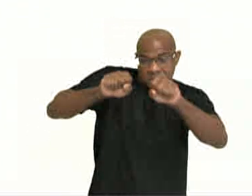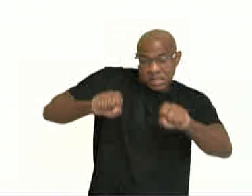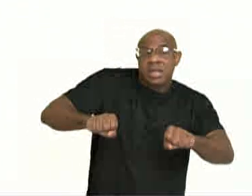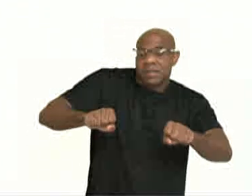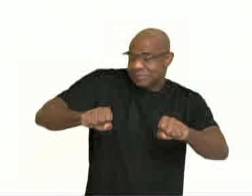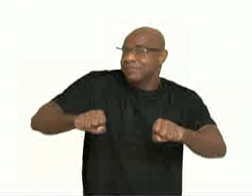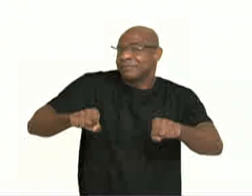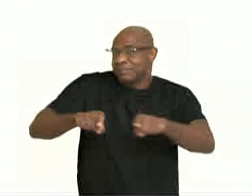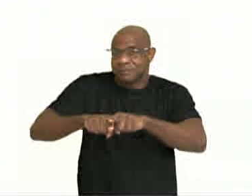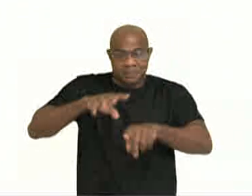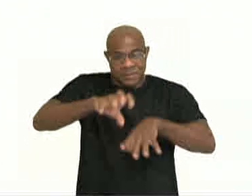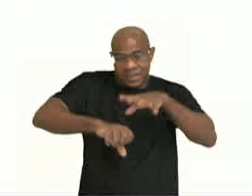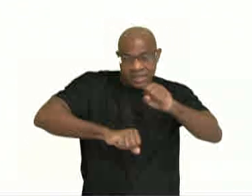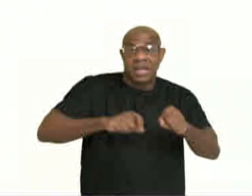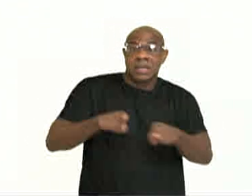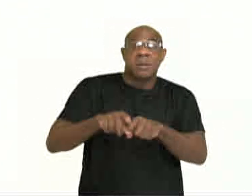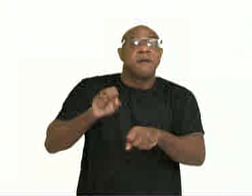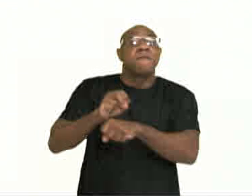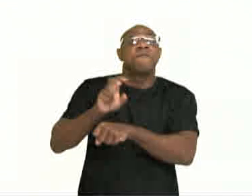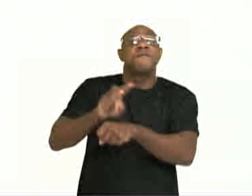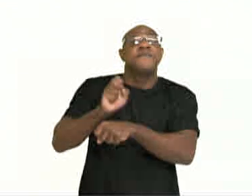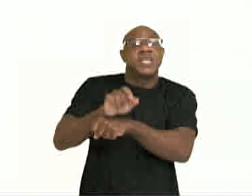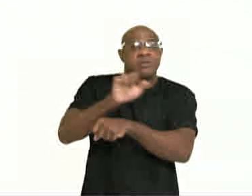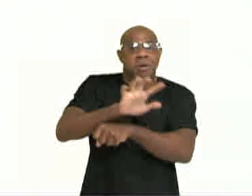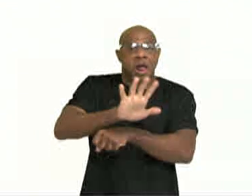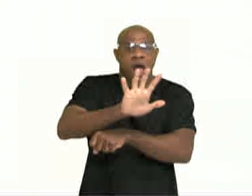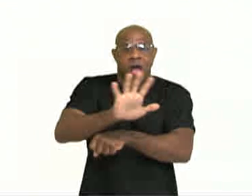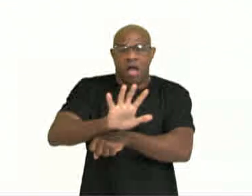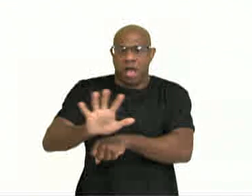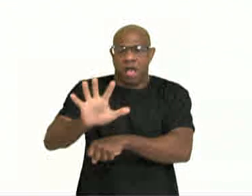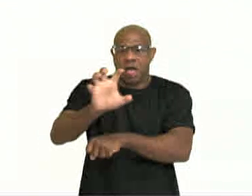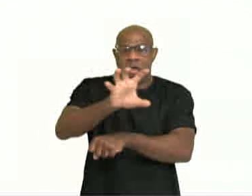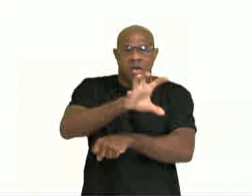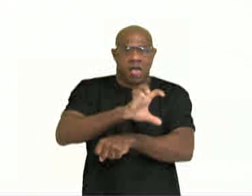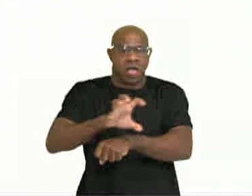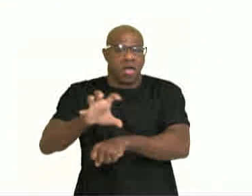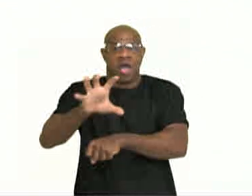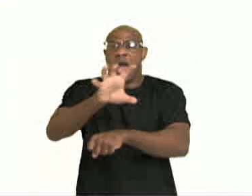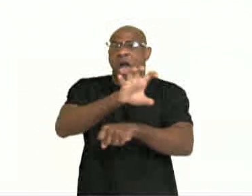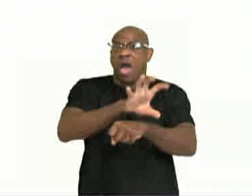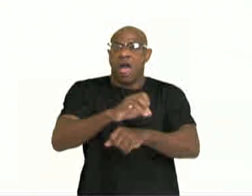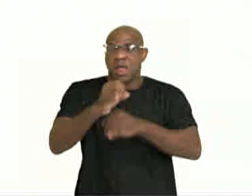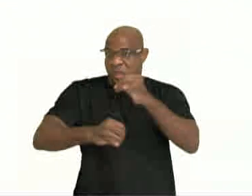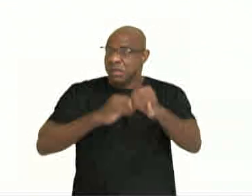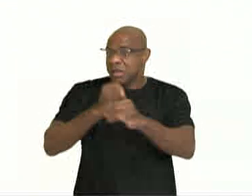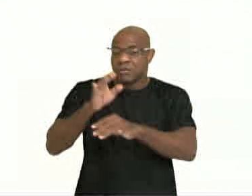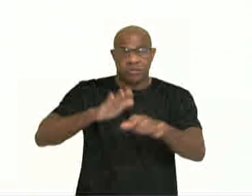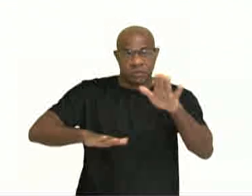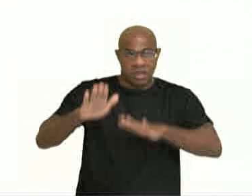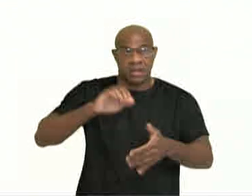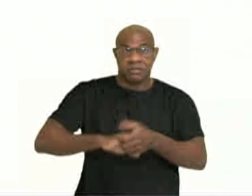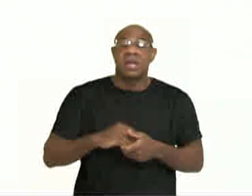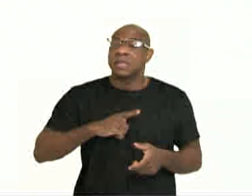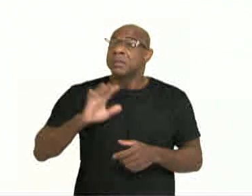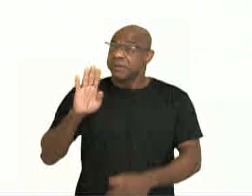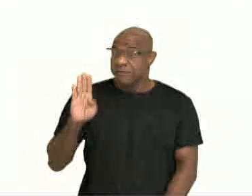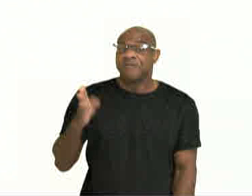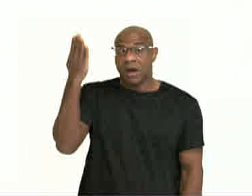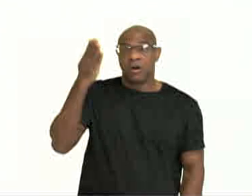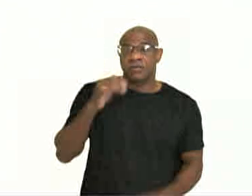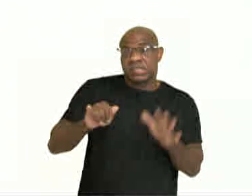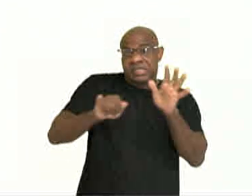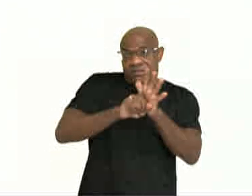disseminação de vírus, roubo de dados pessoais, tem muito golpe, falsidade ideológica, né? Cuidar